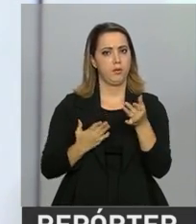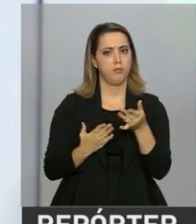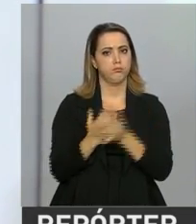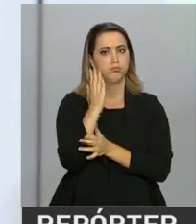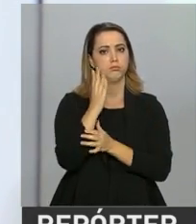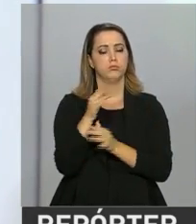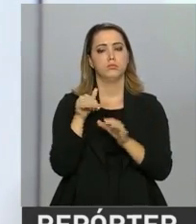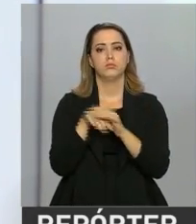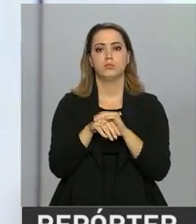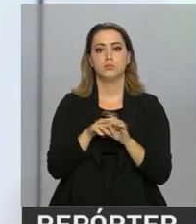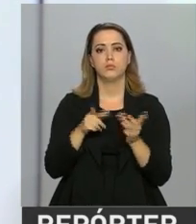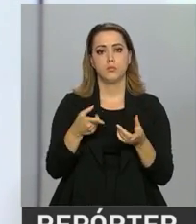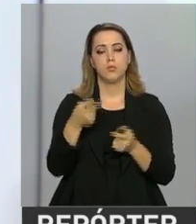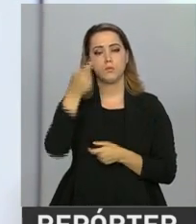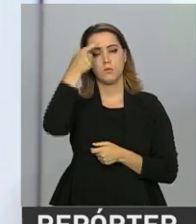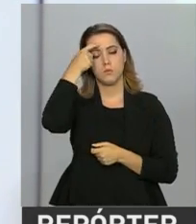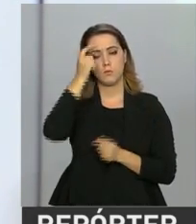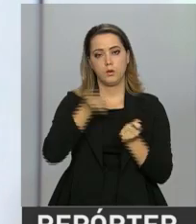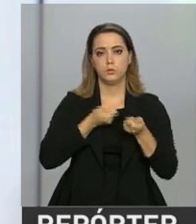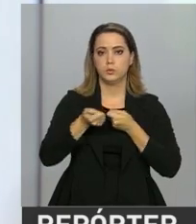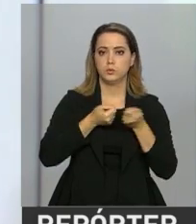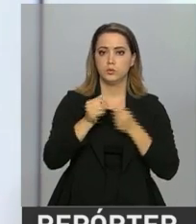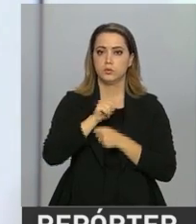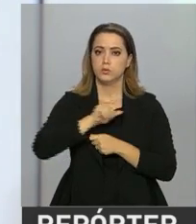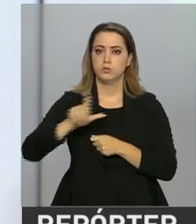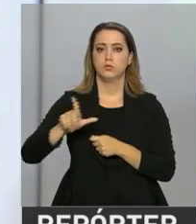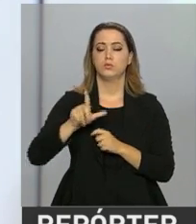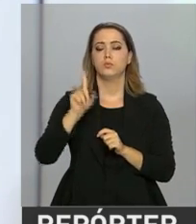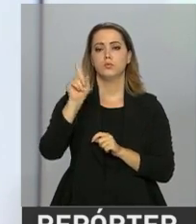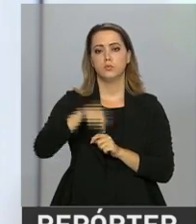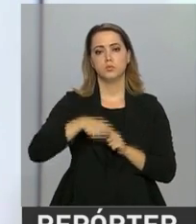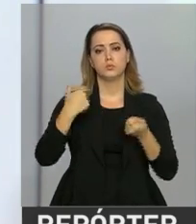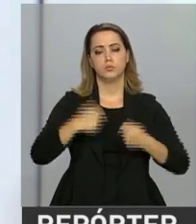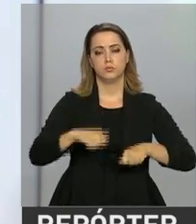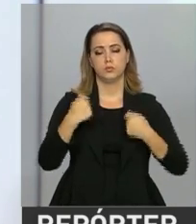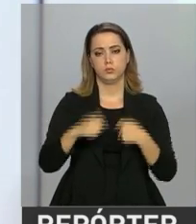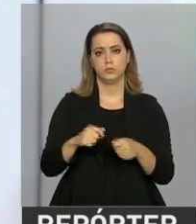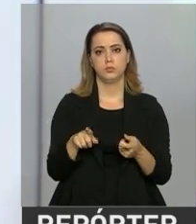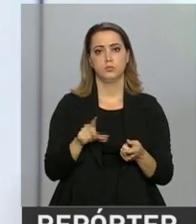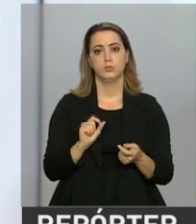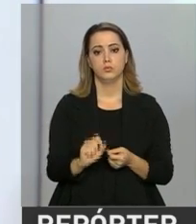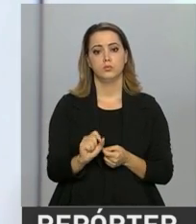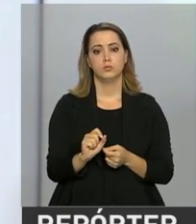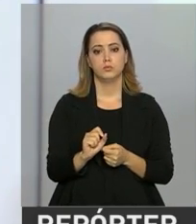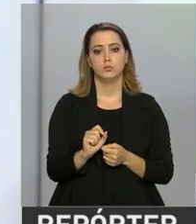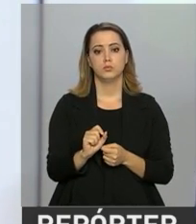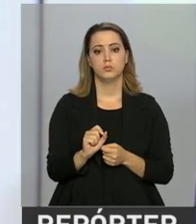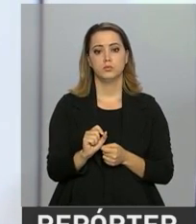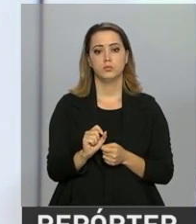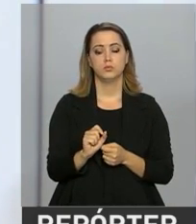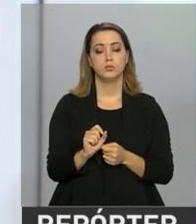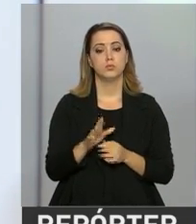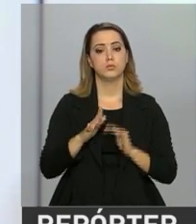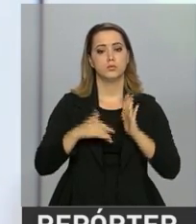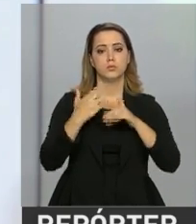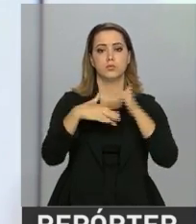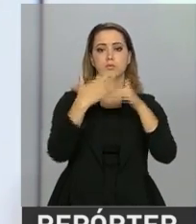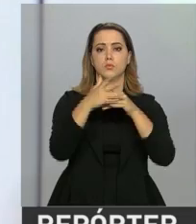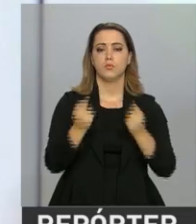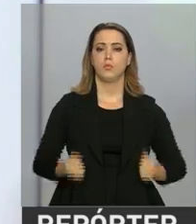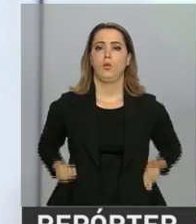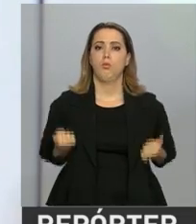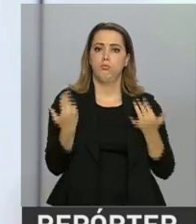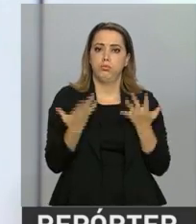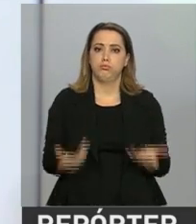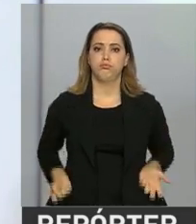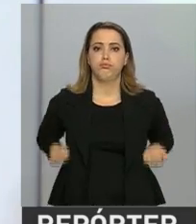consciência de que o ajuste fiscal estrutural no Brasil é necessário e que o ritmo de crescimento das despesas